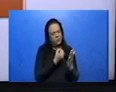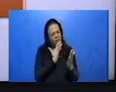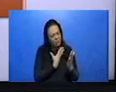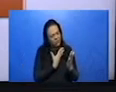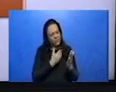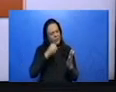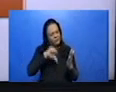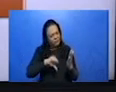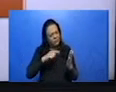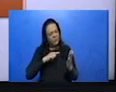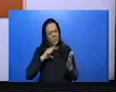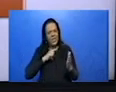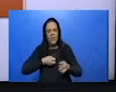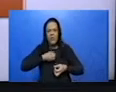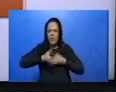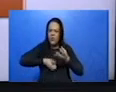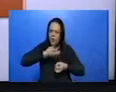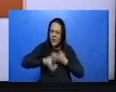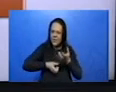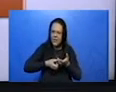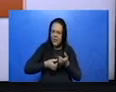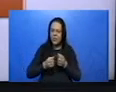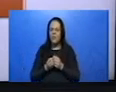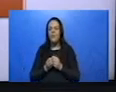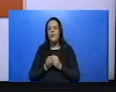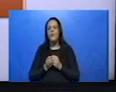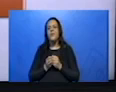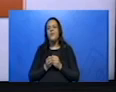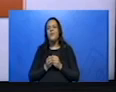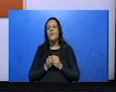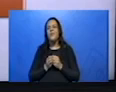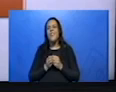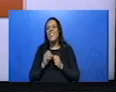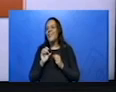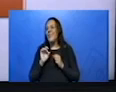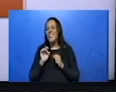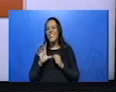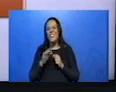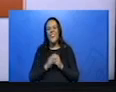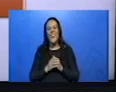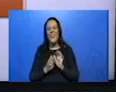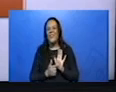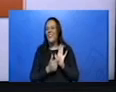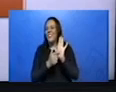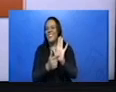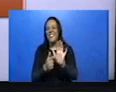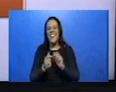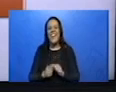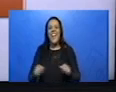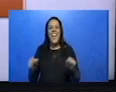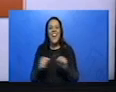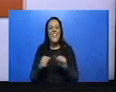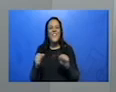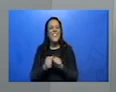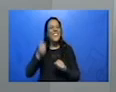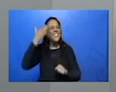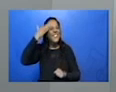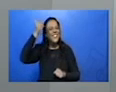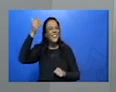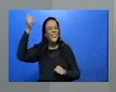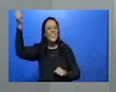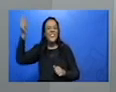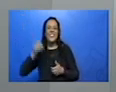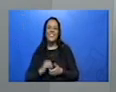tem informações do livro, tá? E aí, é só arrasar. Tenho certeza que vocês vão mostrar o grande potencial que vocês têm,